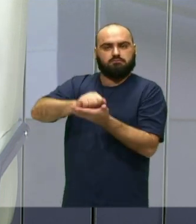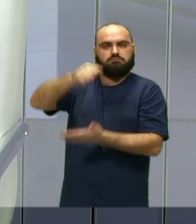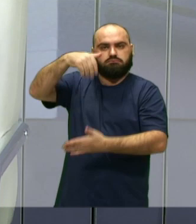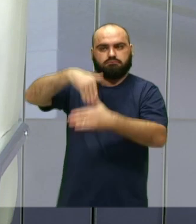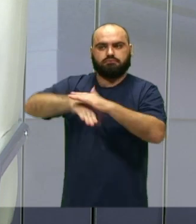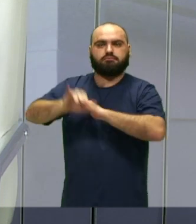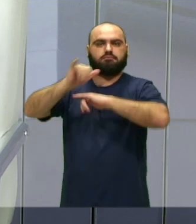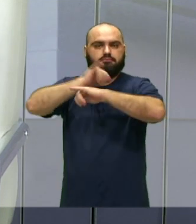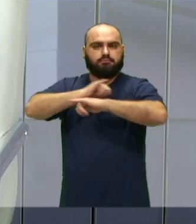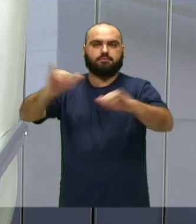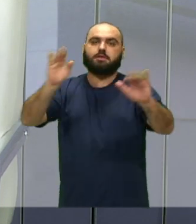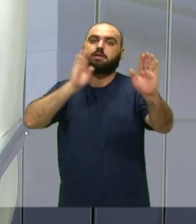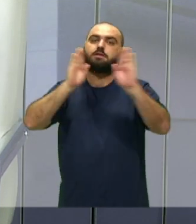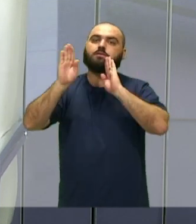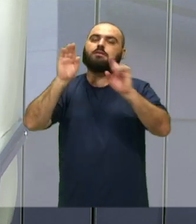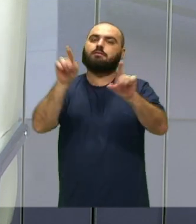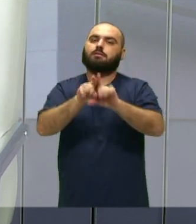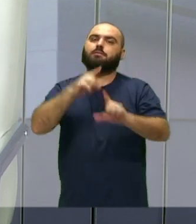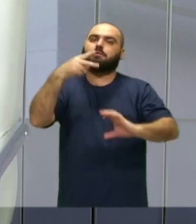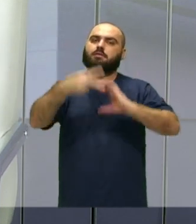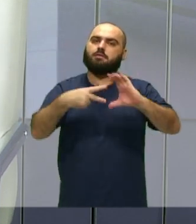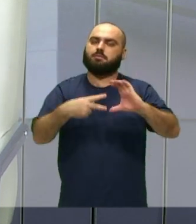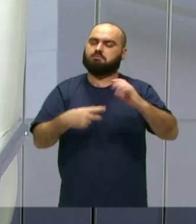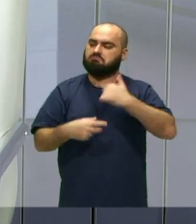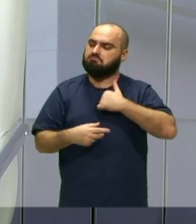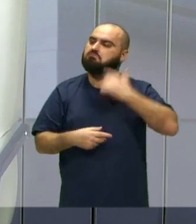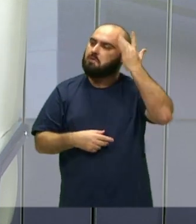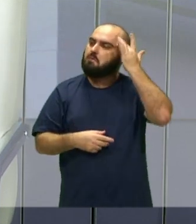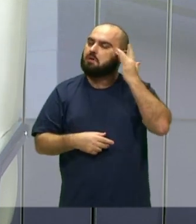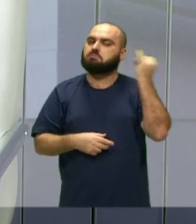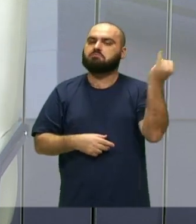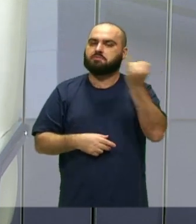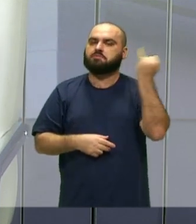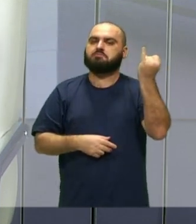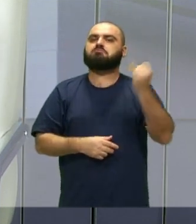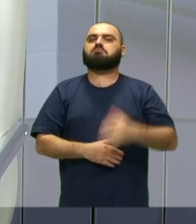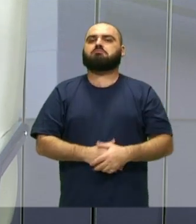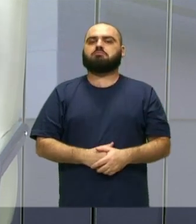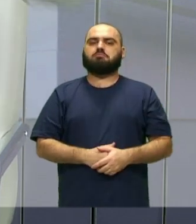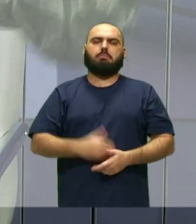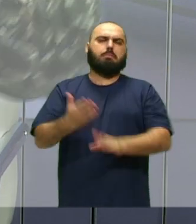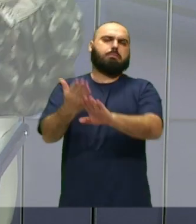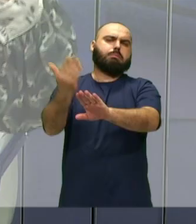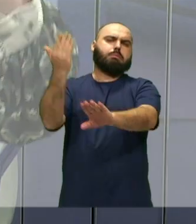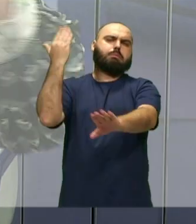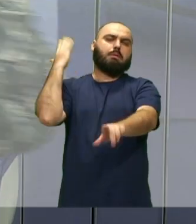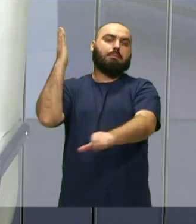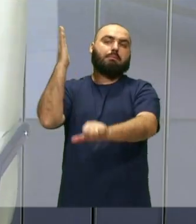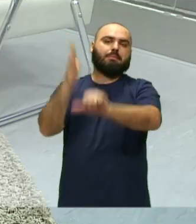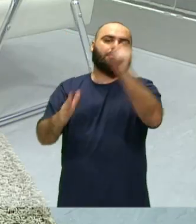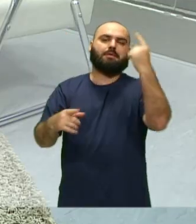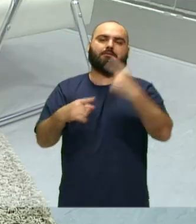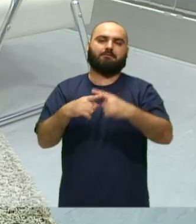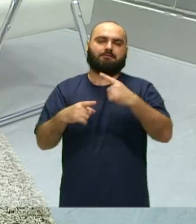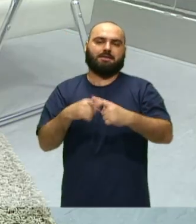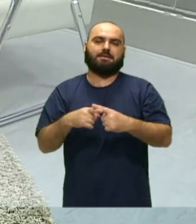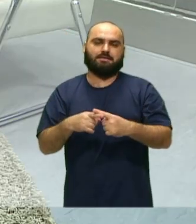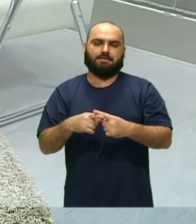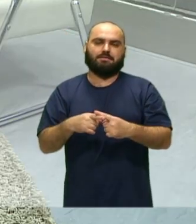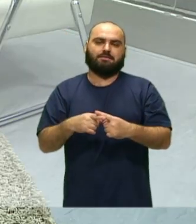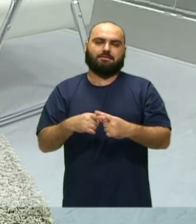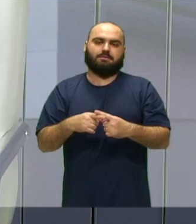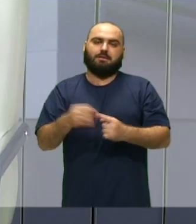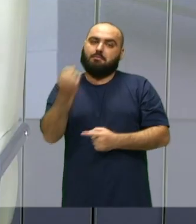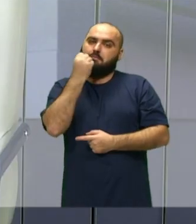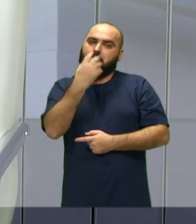redes sociais e na Câmara. Isso para mim é importantíssimo. Inclusive foi uma pauta minha lá na minha primeira legislatura, que eu estou na segunda, né? Que bom